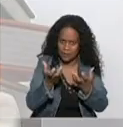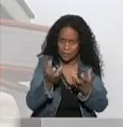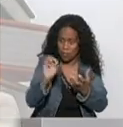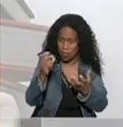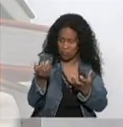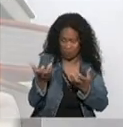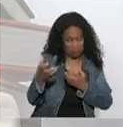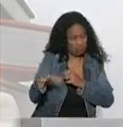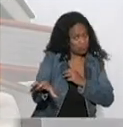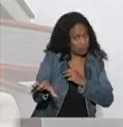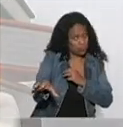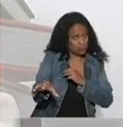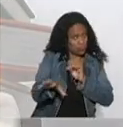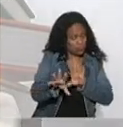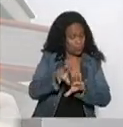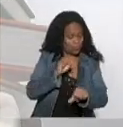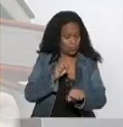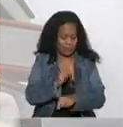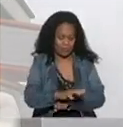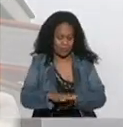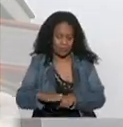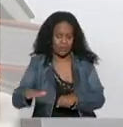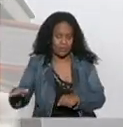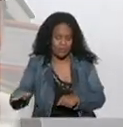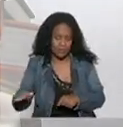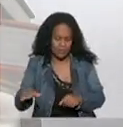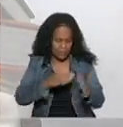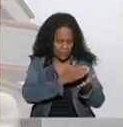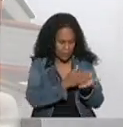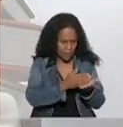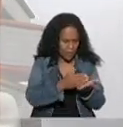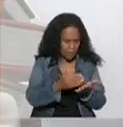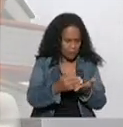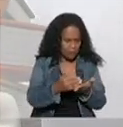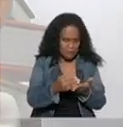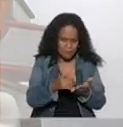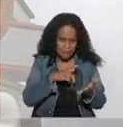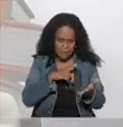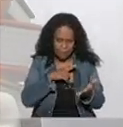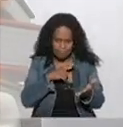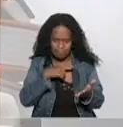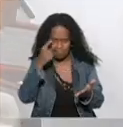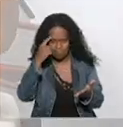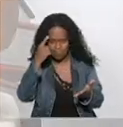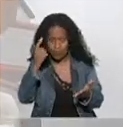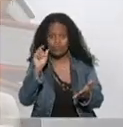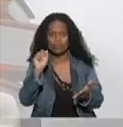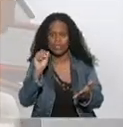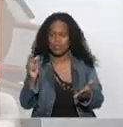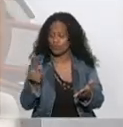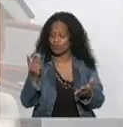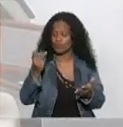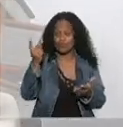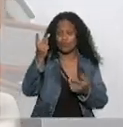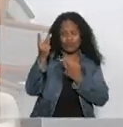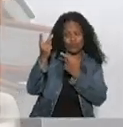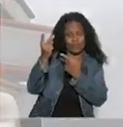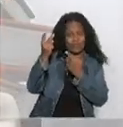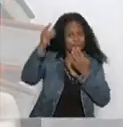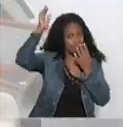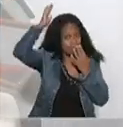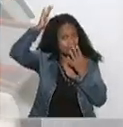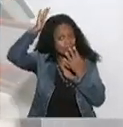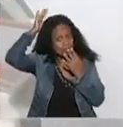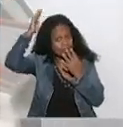a competição, o respeito ao idoso, o respeito à criança, que olha... Os índios agacham para falar com as